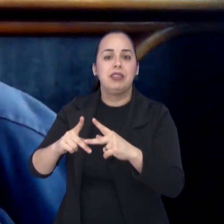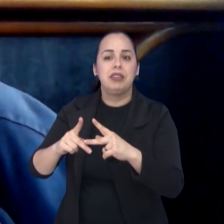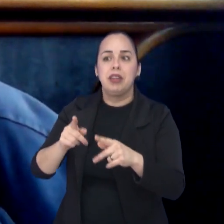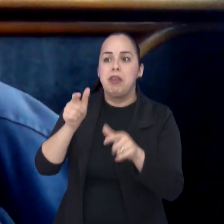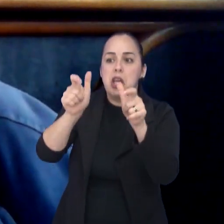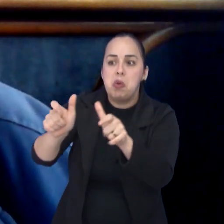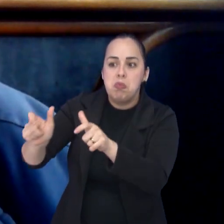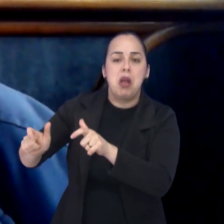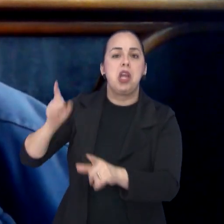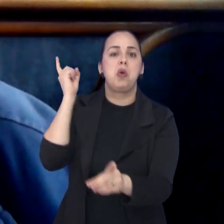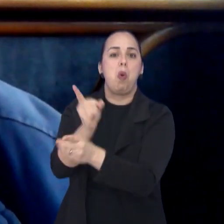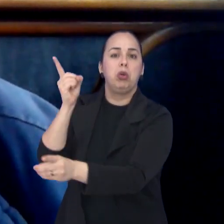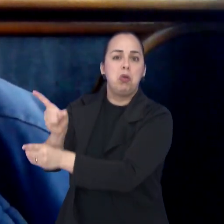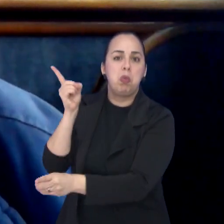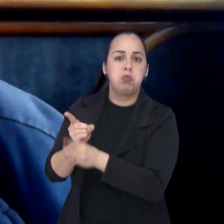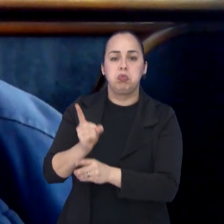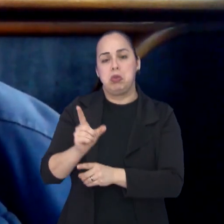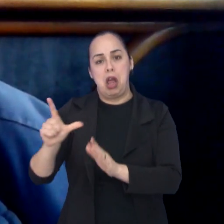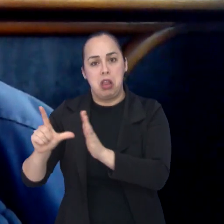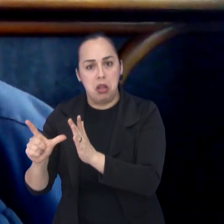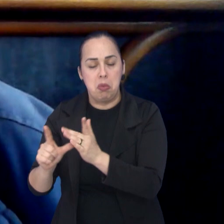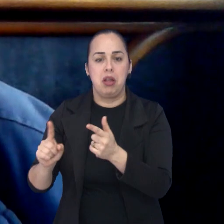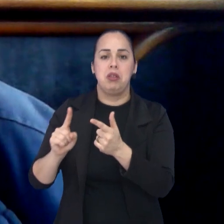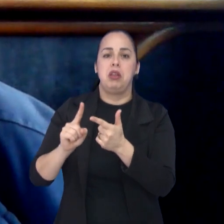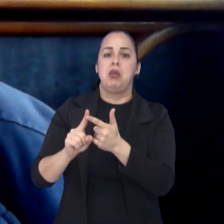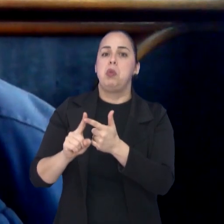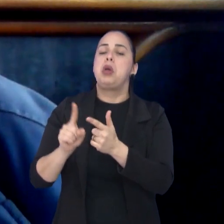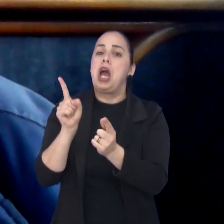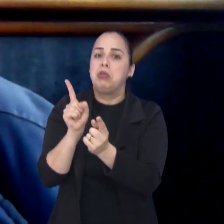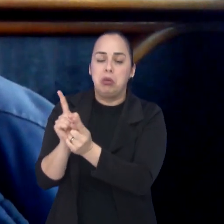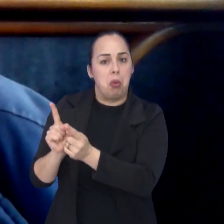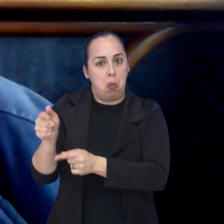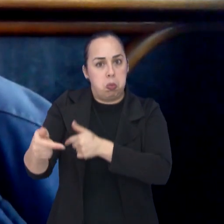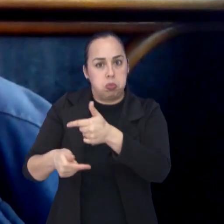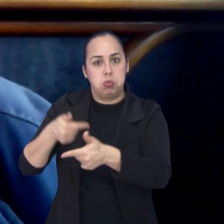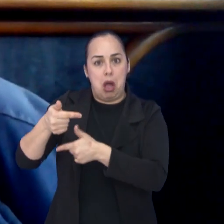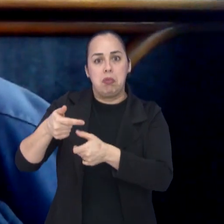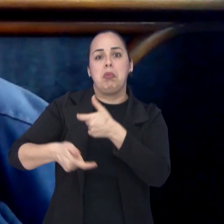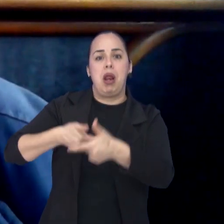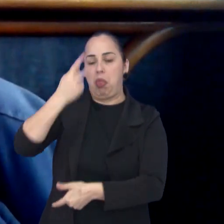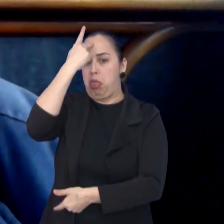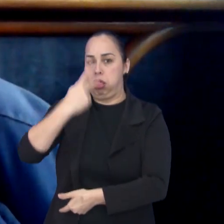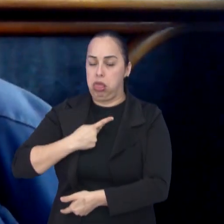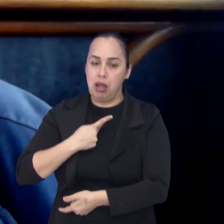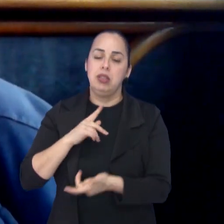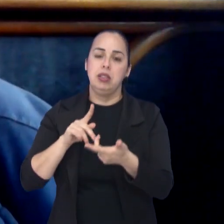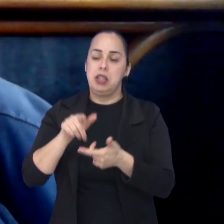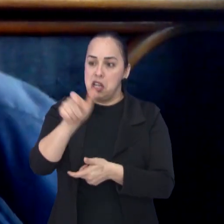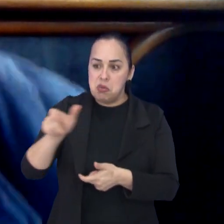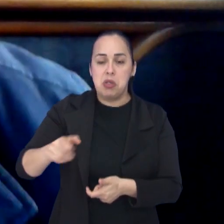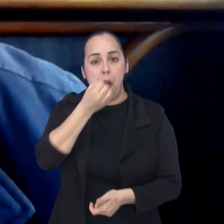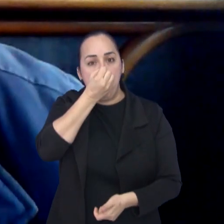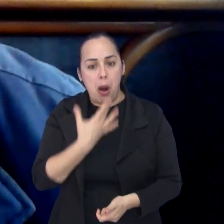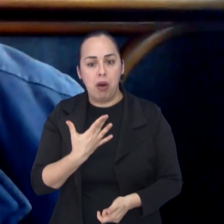no comércio varejista, em atendimento profissional, e são pessoas boas, a